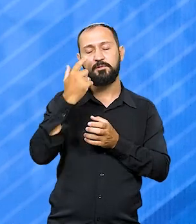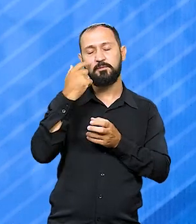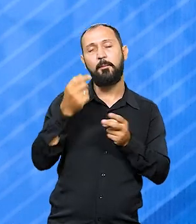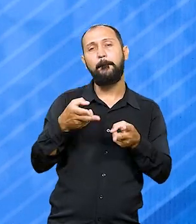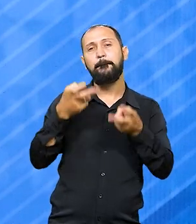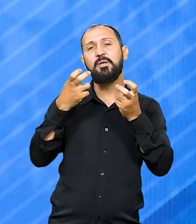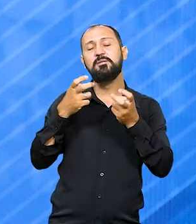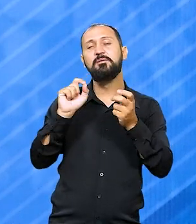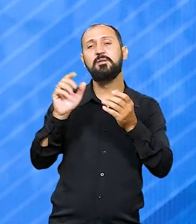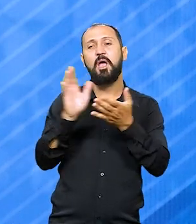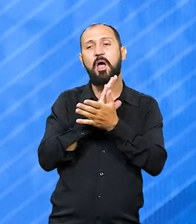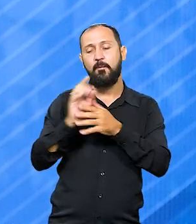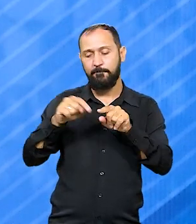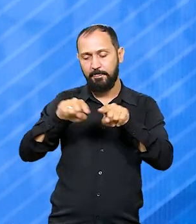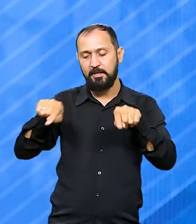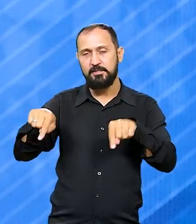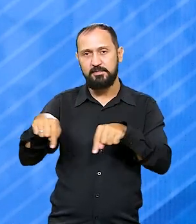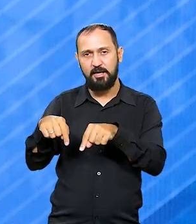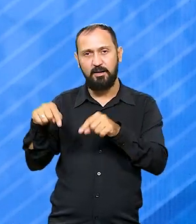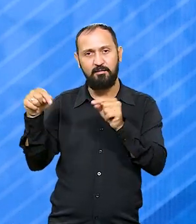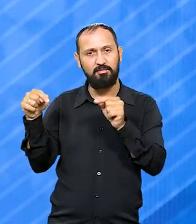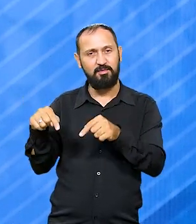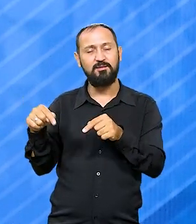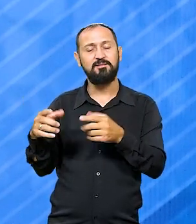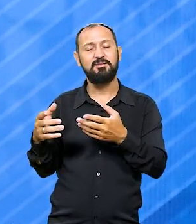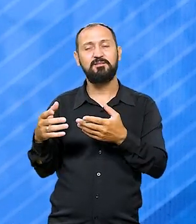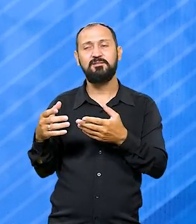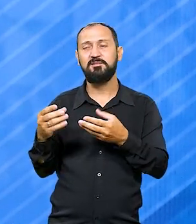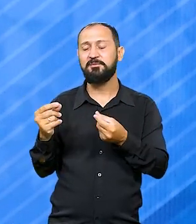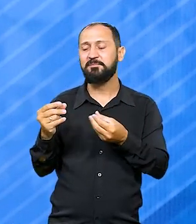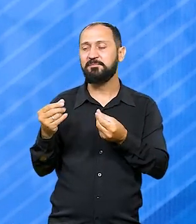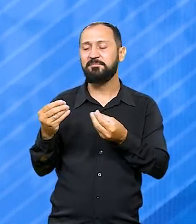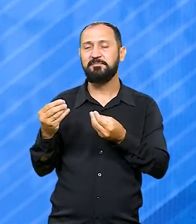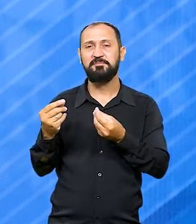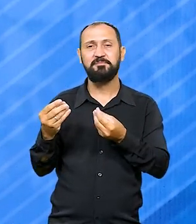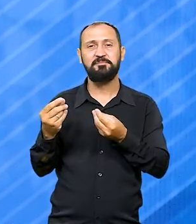nós vislumbramos que muitos parlatórios desses estavam,